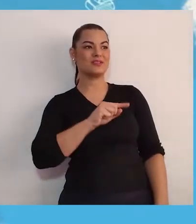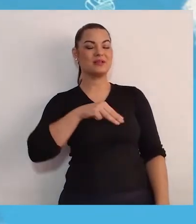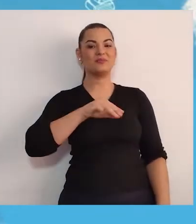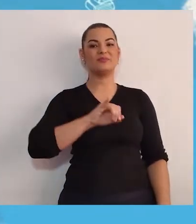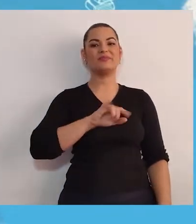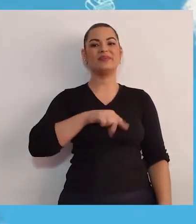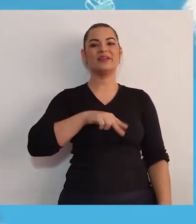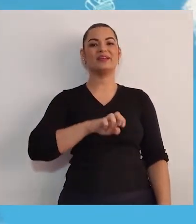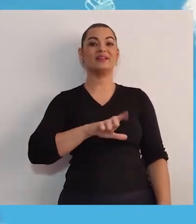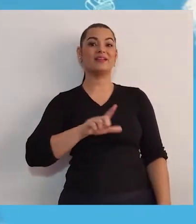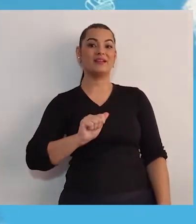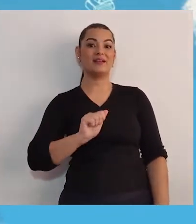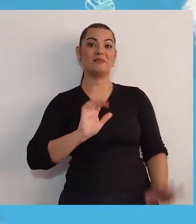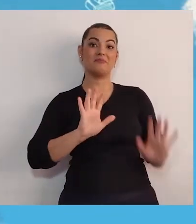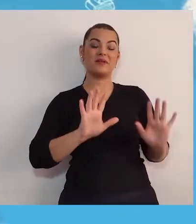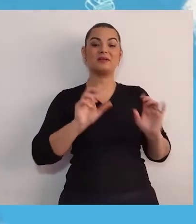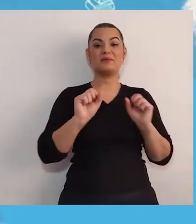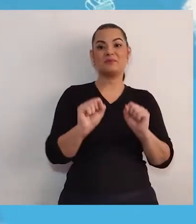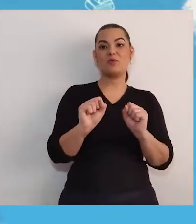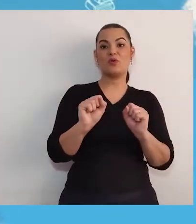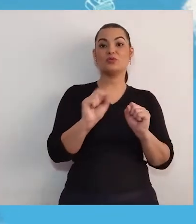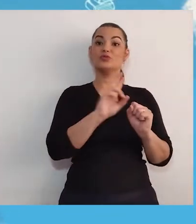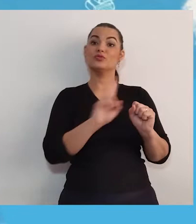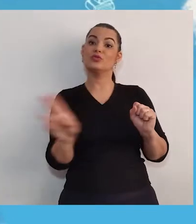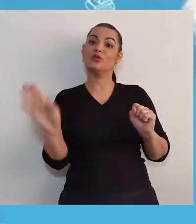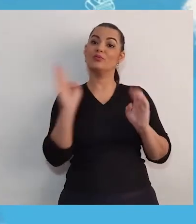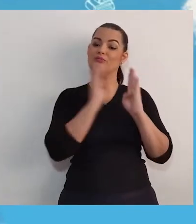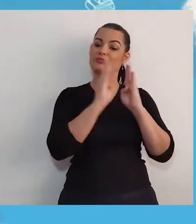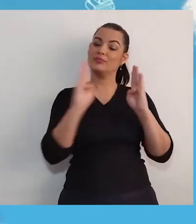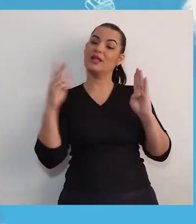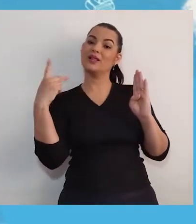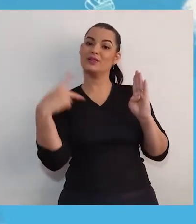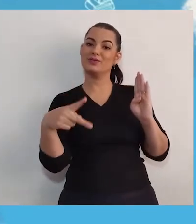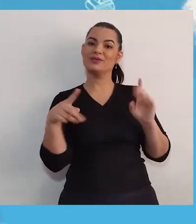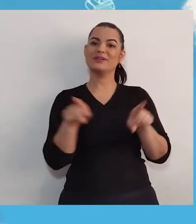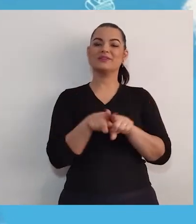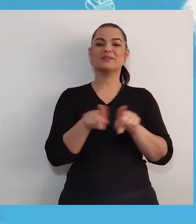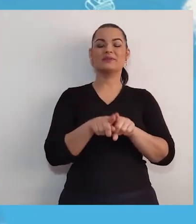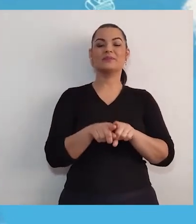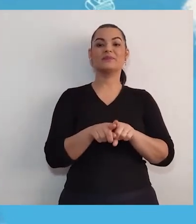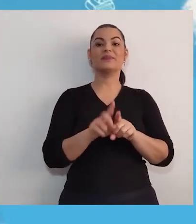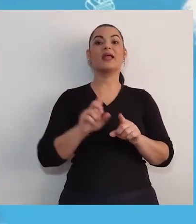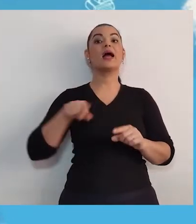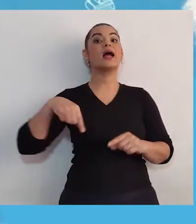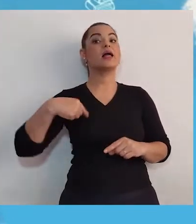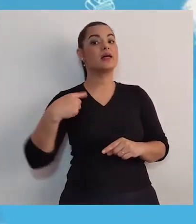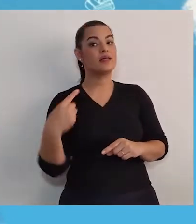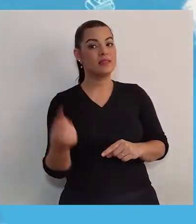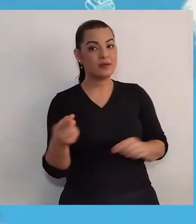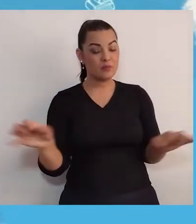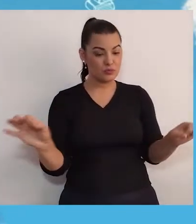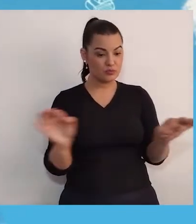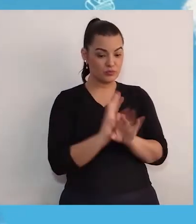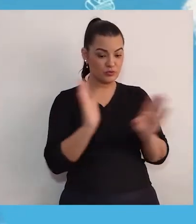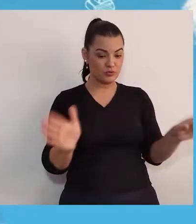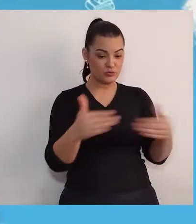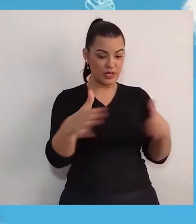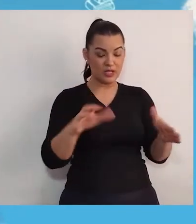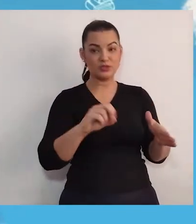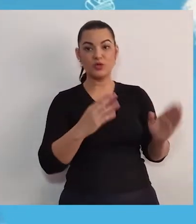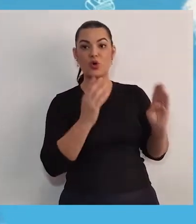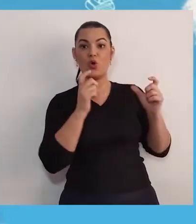nome na sua biblioteca, certo? E depois de montar o seu espaço de leitura, você pode colocar no